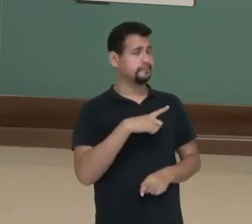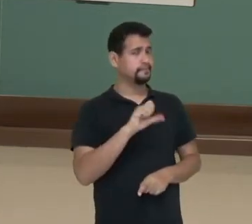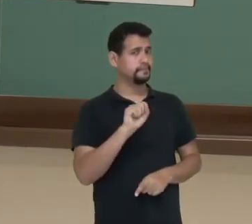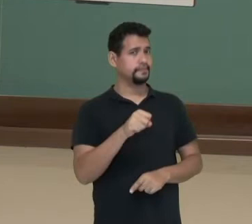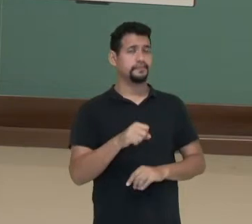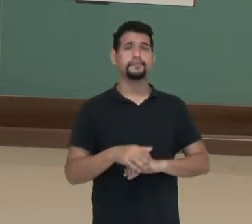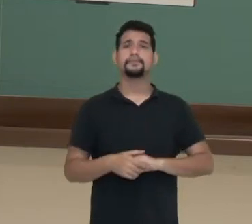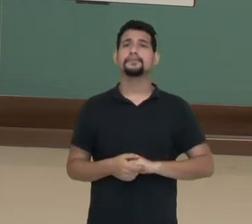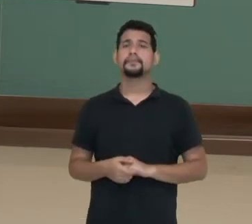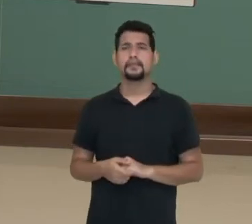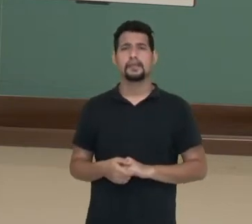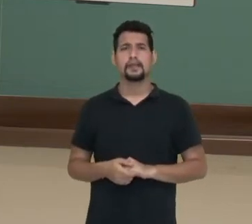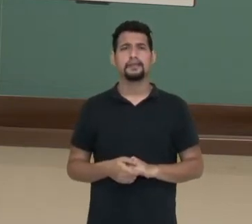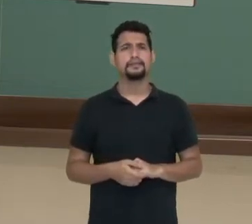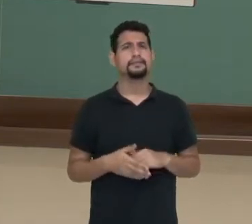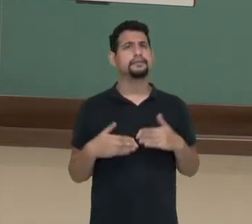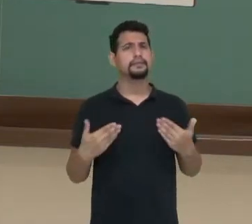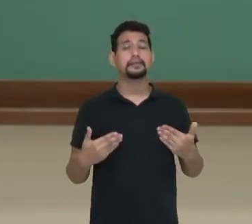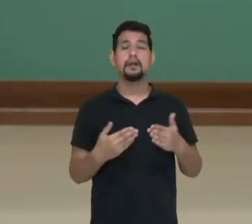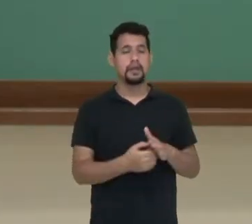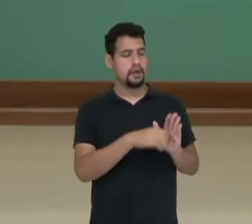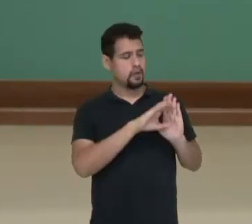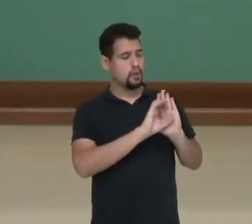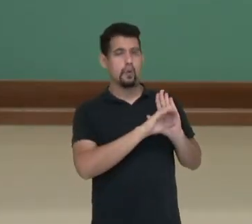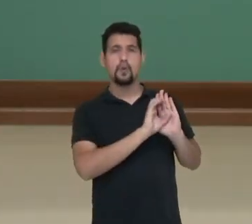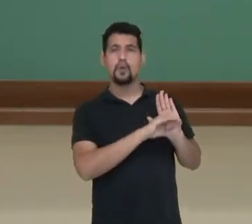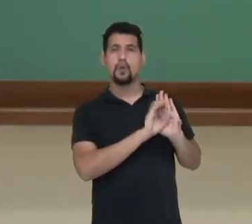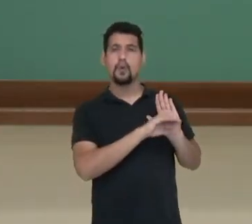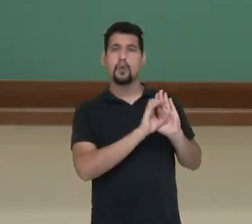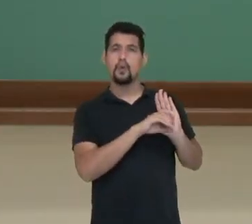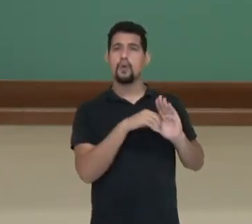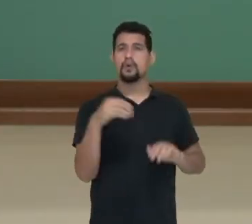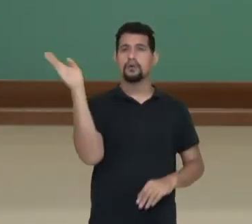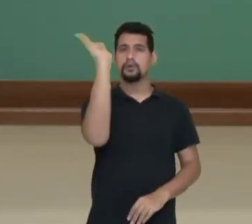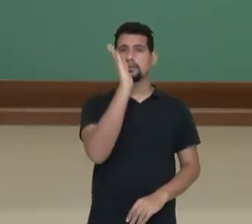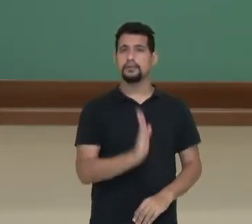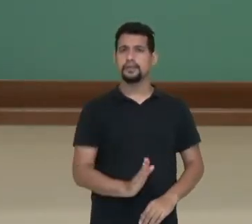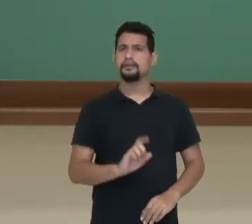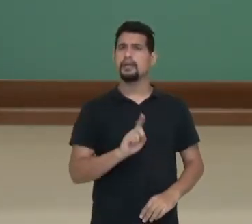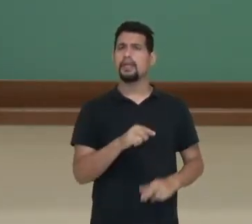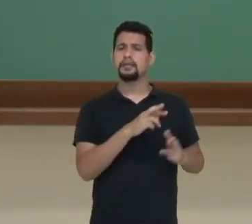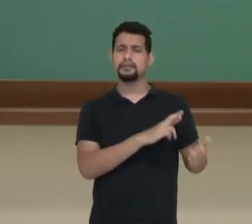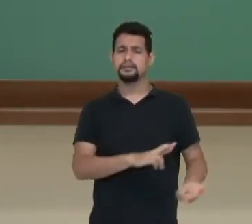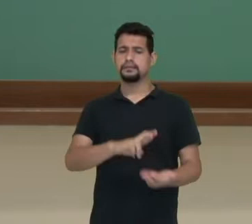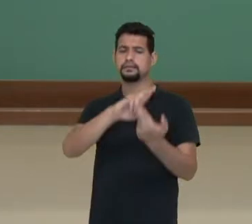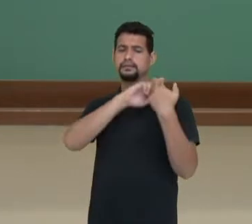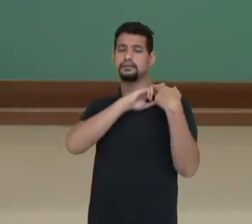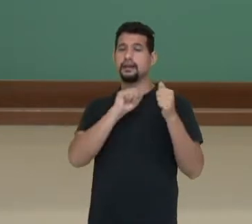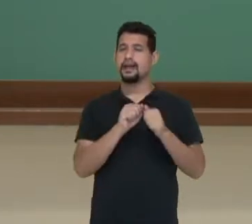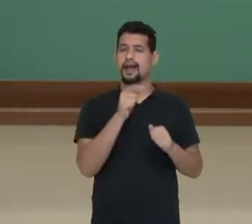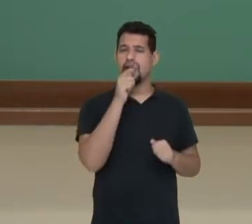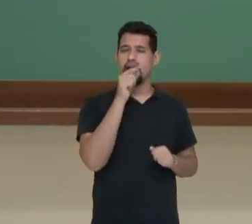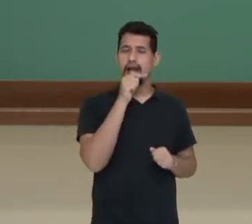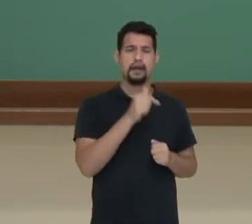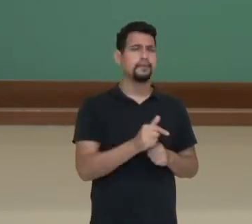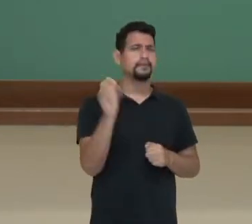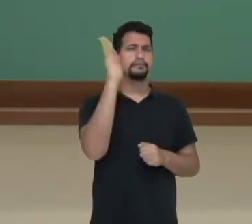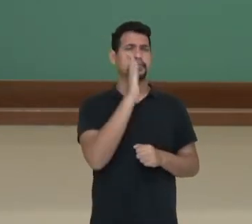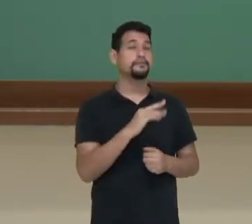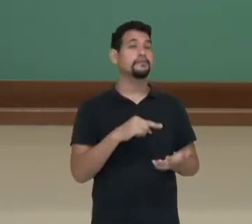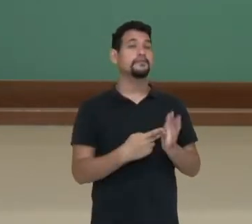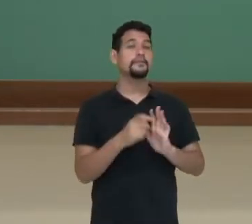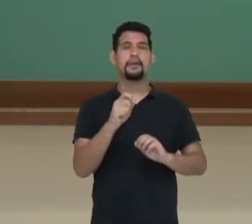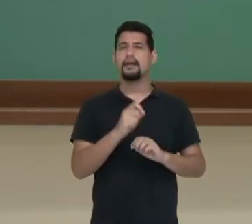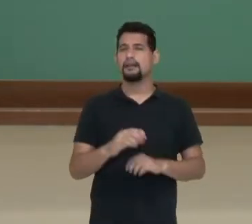território? Então, pela Constituição brasileira, justamente o responsável por garantir as águas brasileiras é